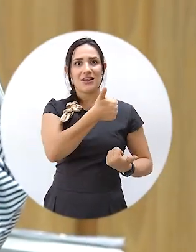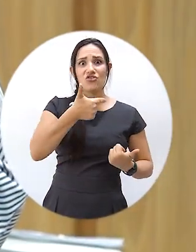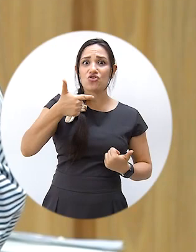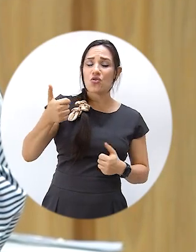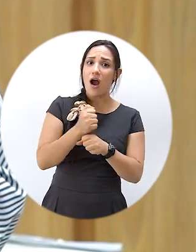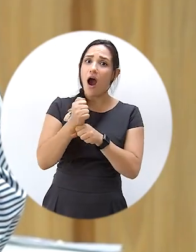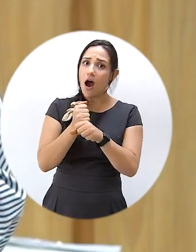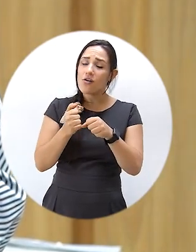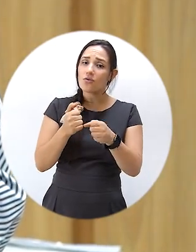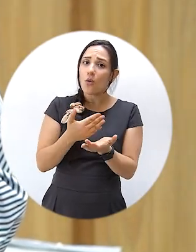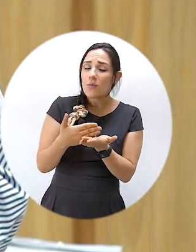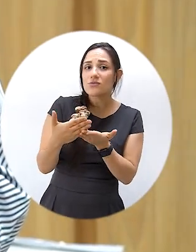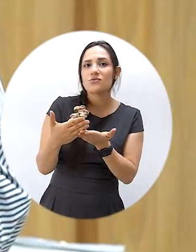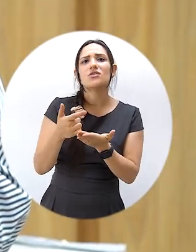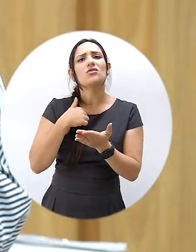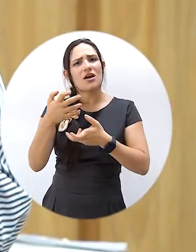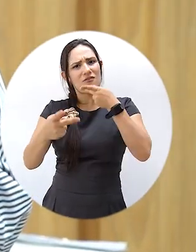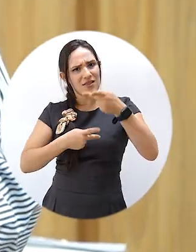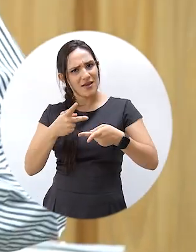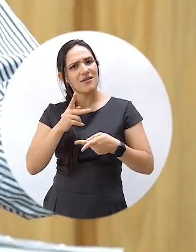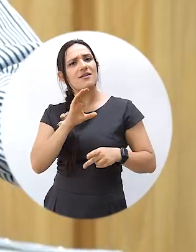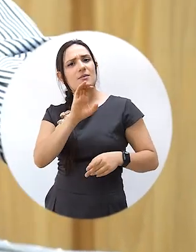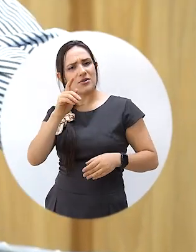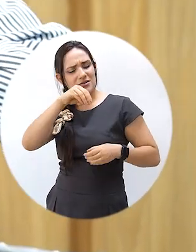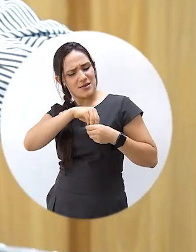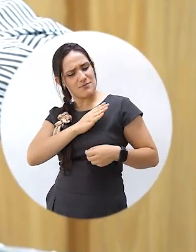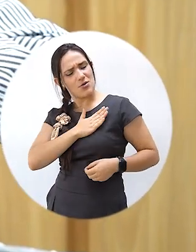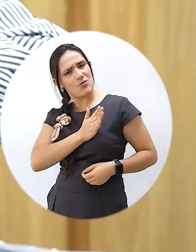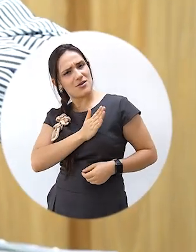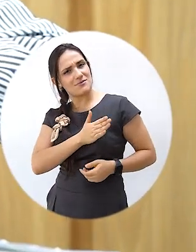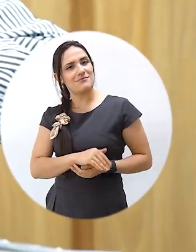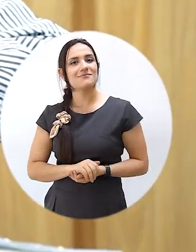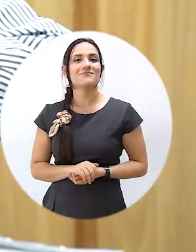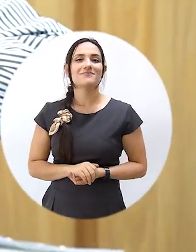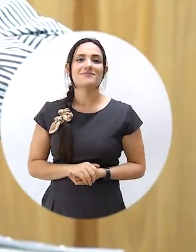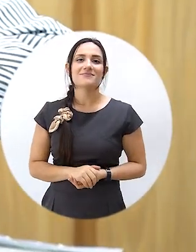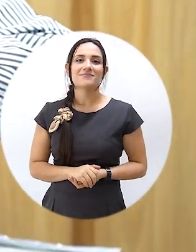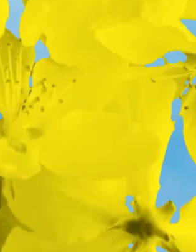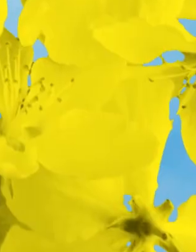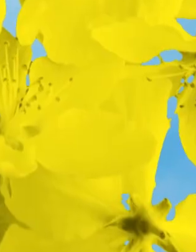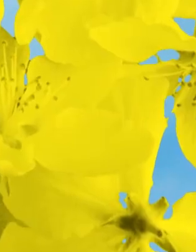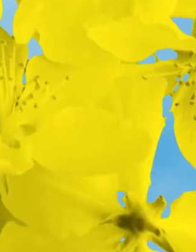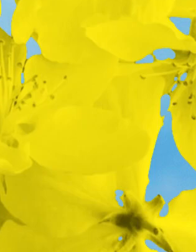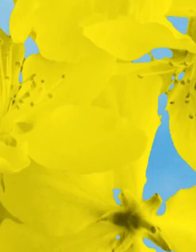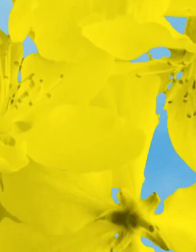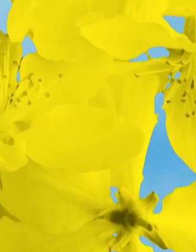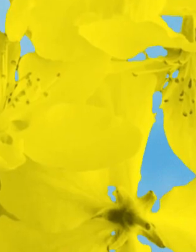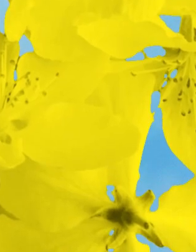122 anos de Campo Grande e mandar dizer para vocês que Campo Grande está no nosso coração.